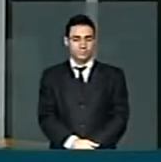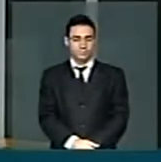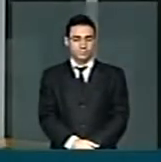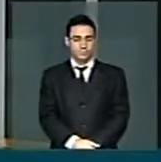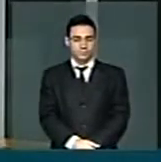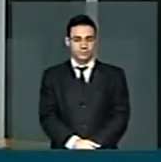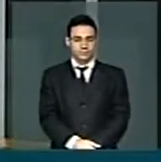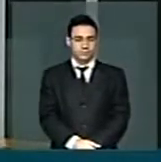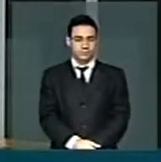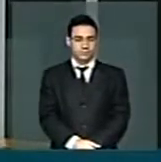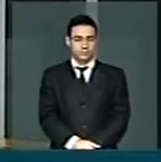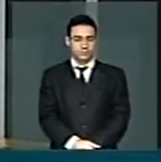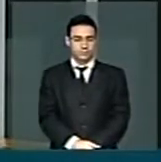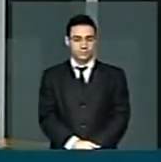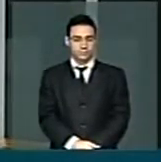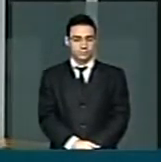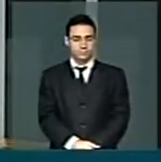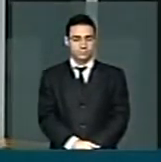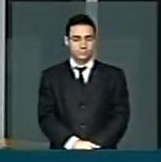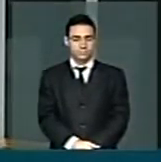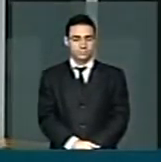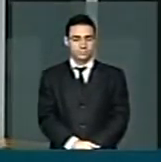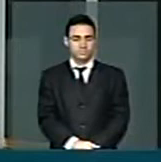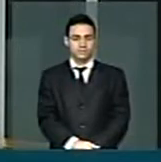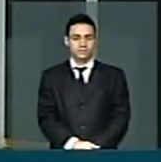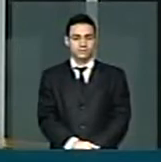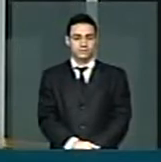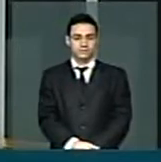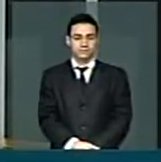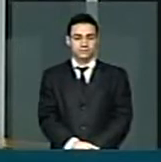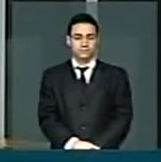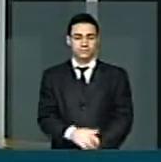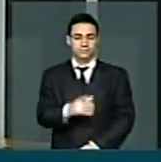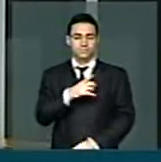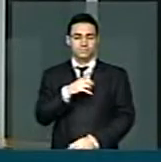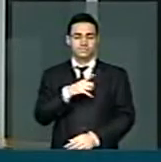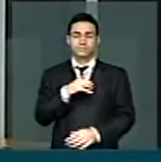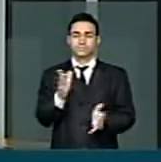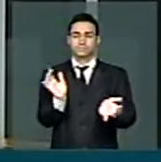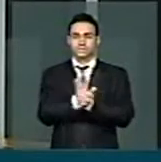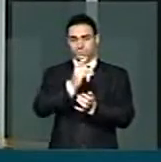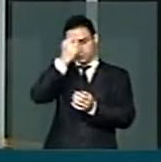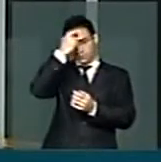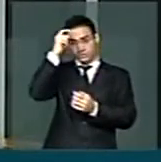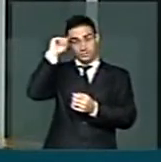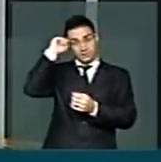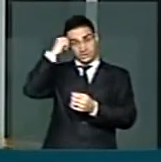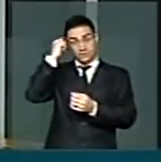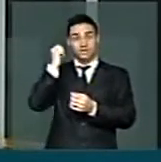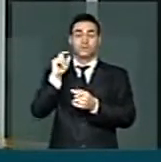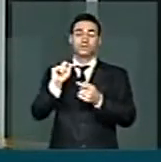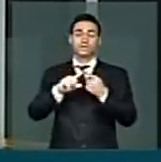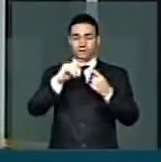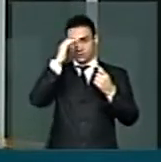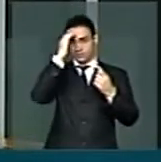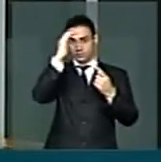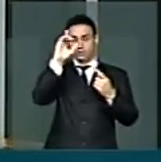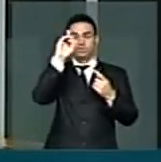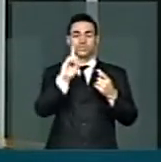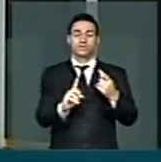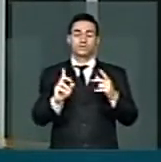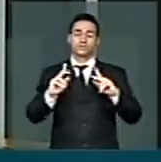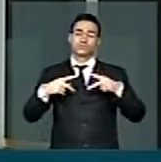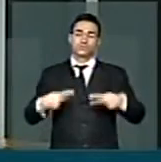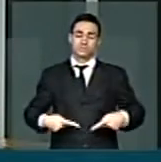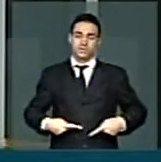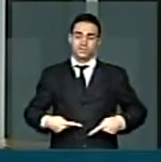vem consolidando e dando corpo ao movimento afirmativo da consciência negra, seja com base no respeito aos direitos humanos e